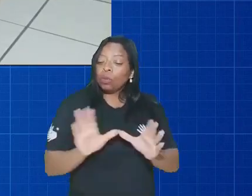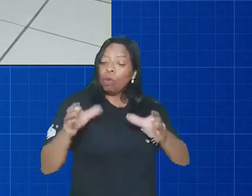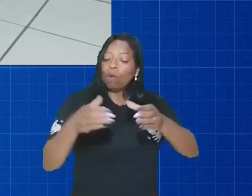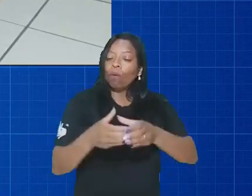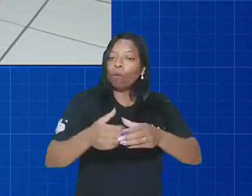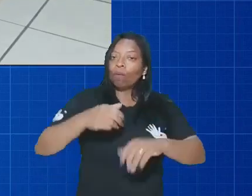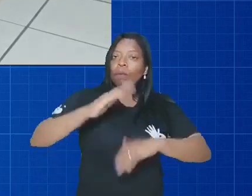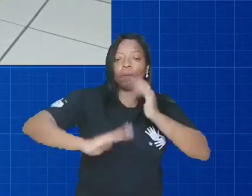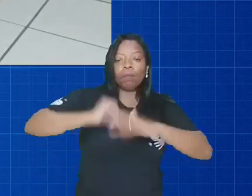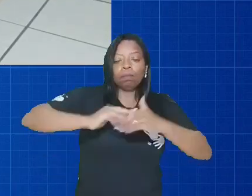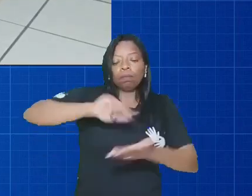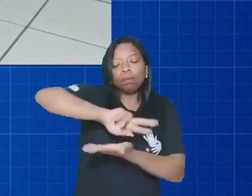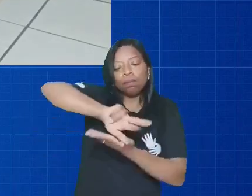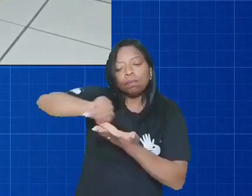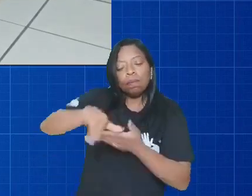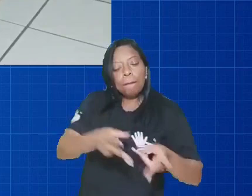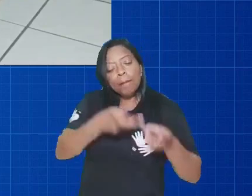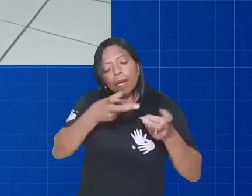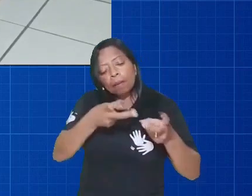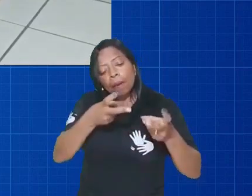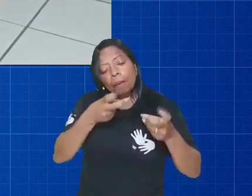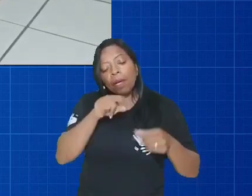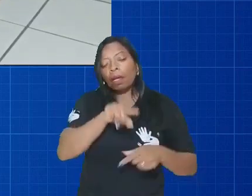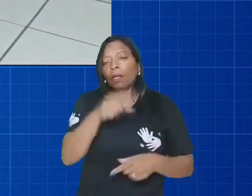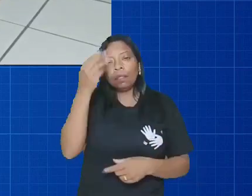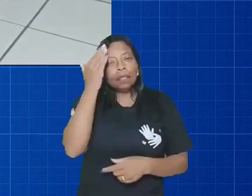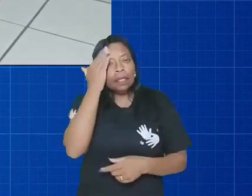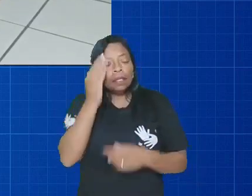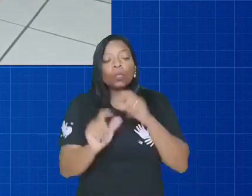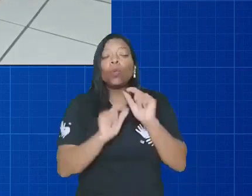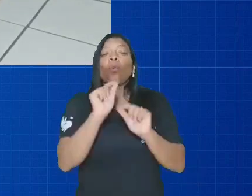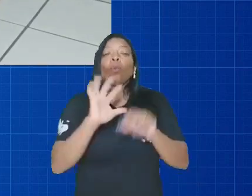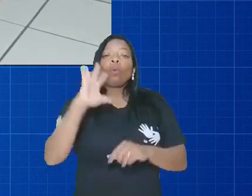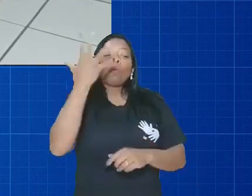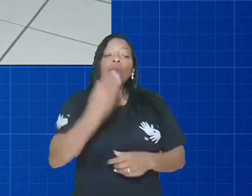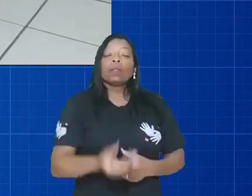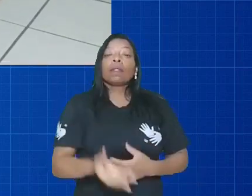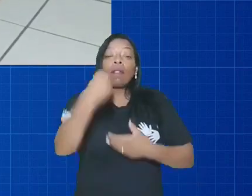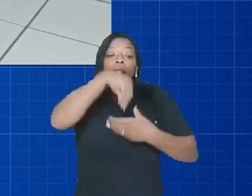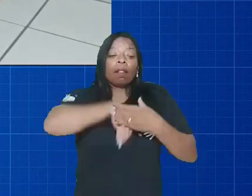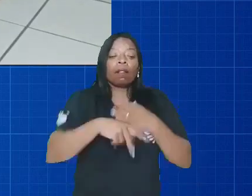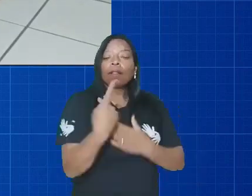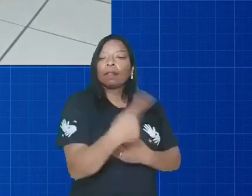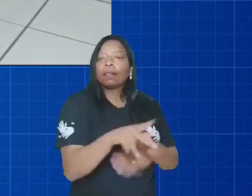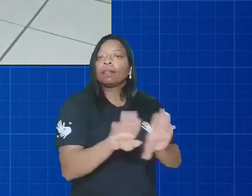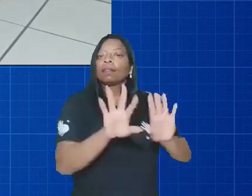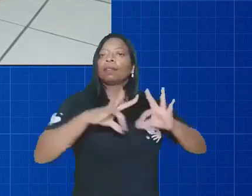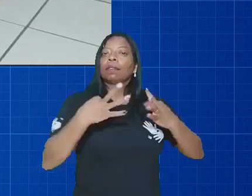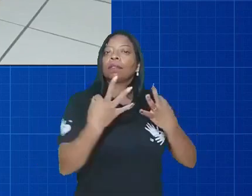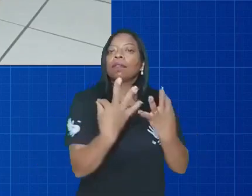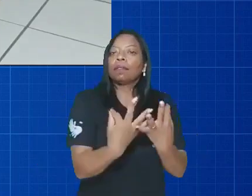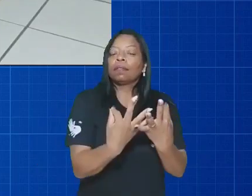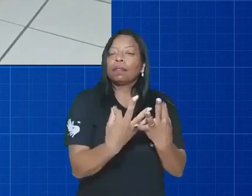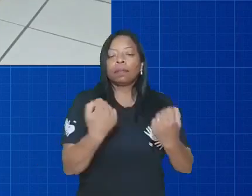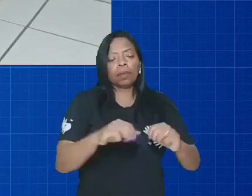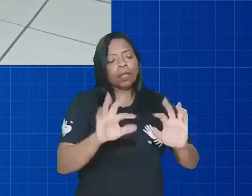em cuidar desse adolescente. Então, nós precisamos entender o que está acontecendo, acolher essa família, fazer